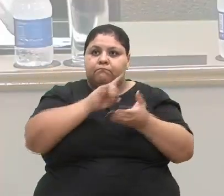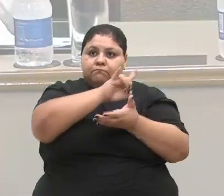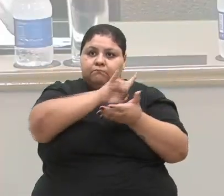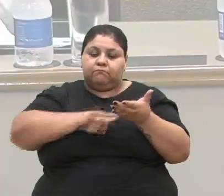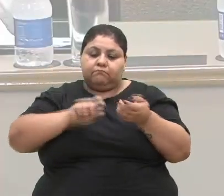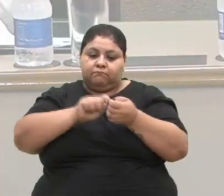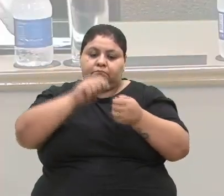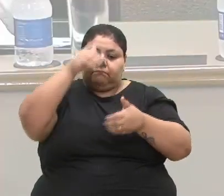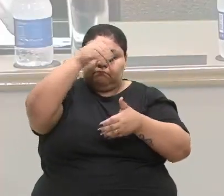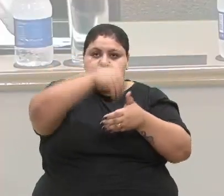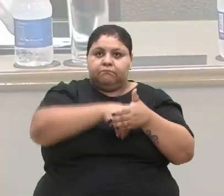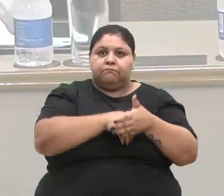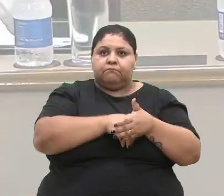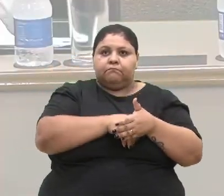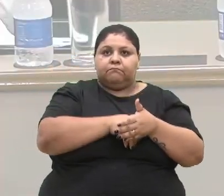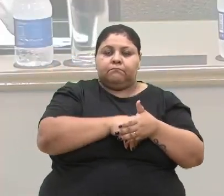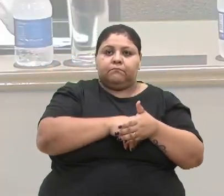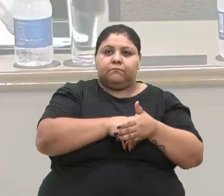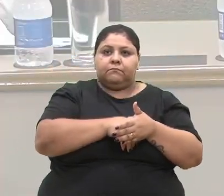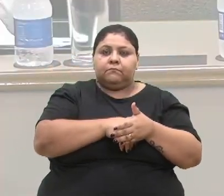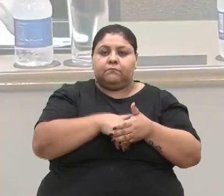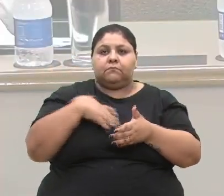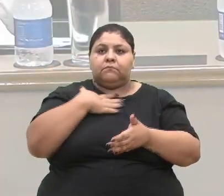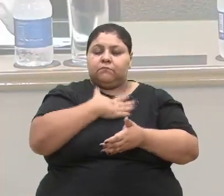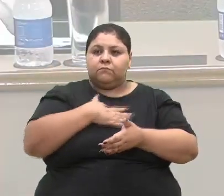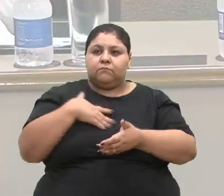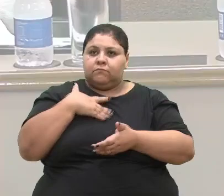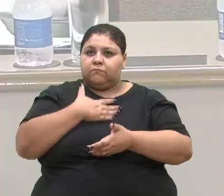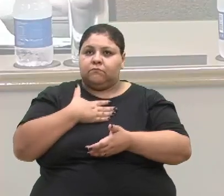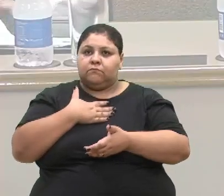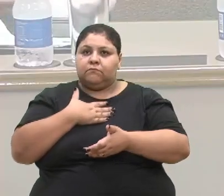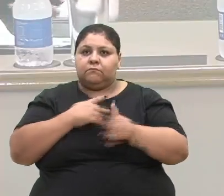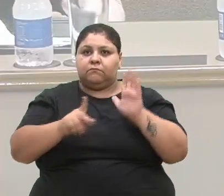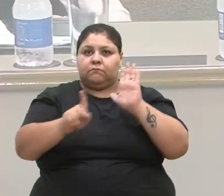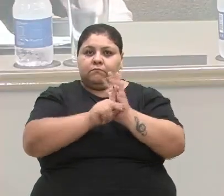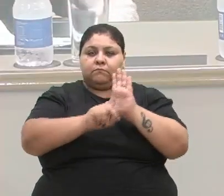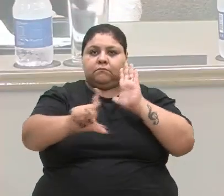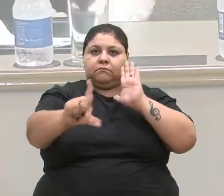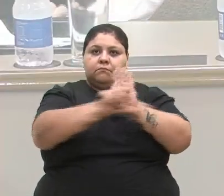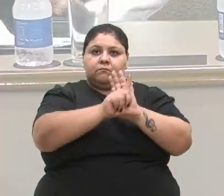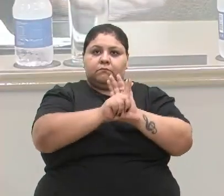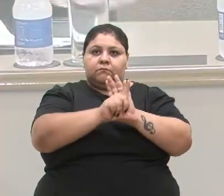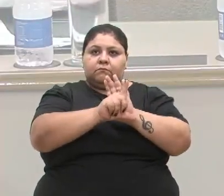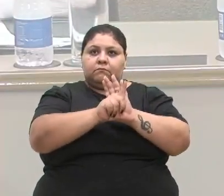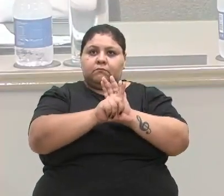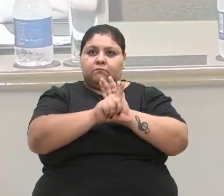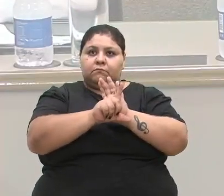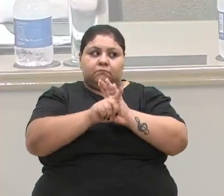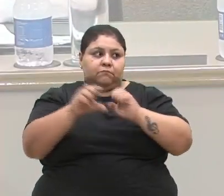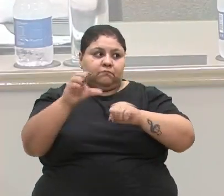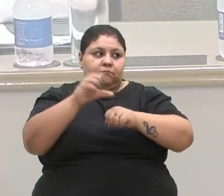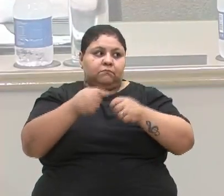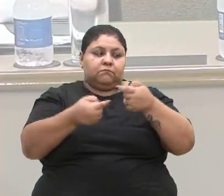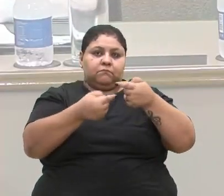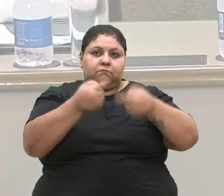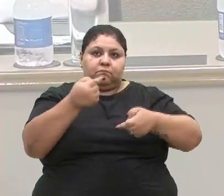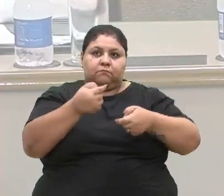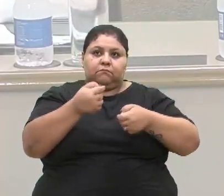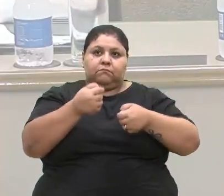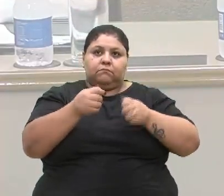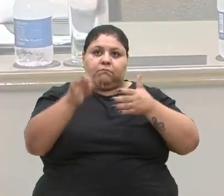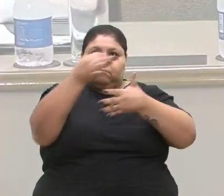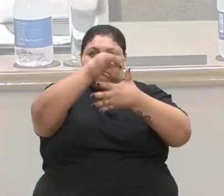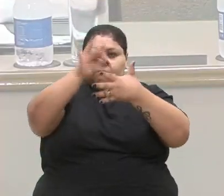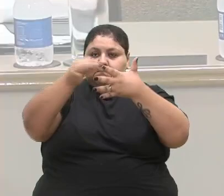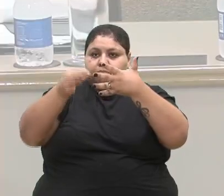integra o presente, esta manifestou-se no sentido de que o projeto de lei alcança a viabilidade e preenchimento